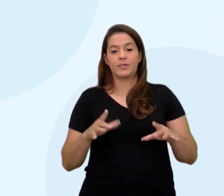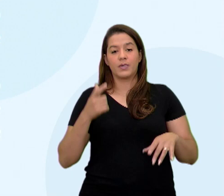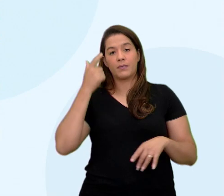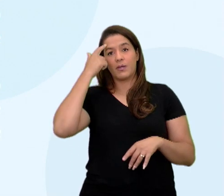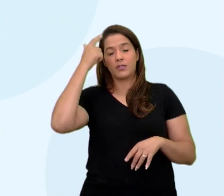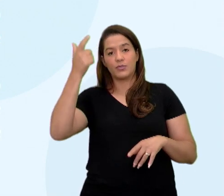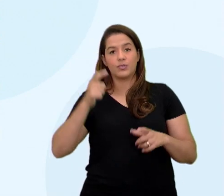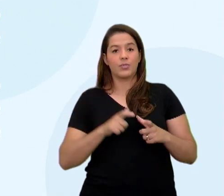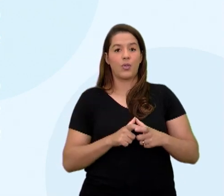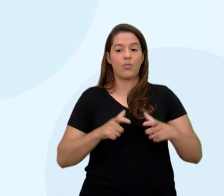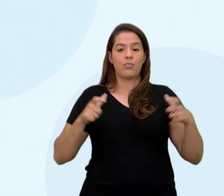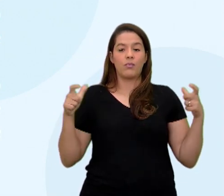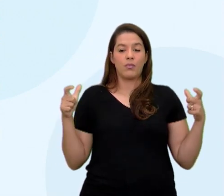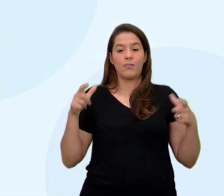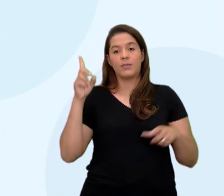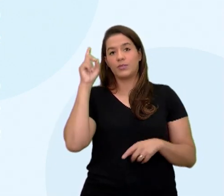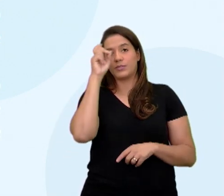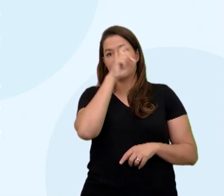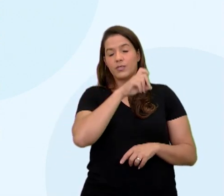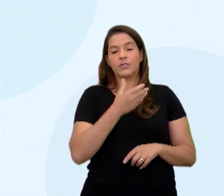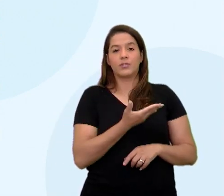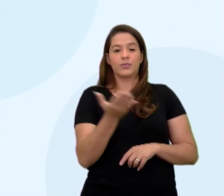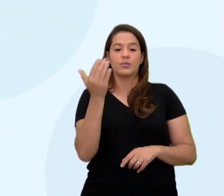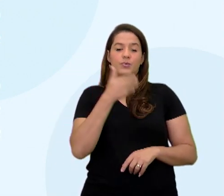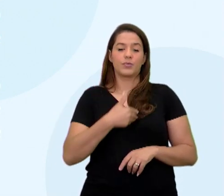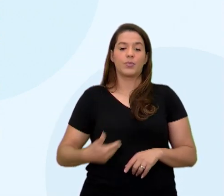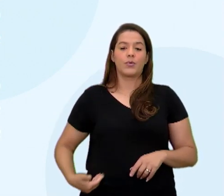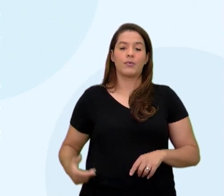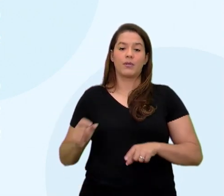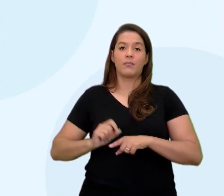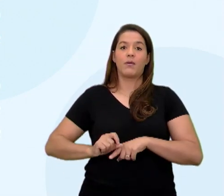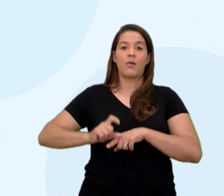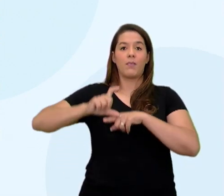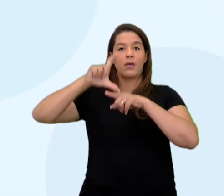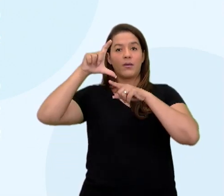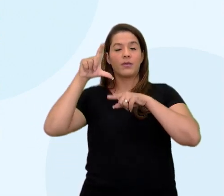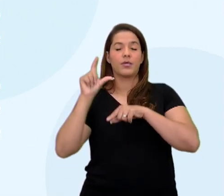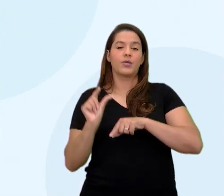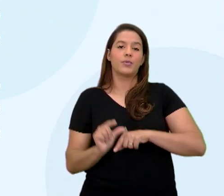tamanho do desafio dos governos para aumentarem e